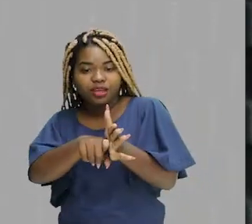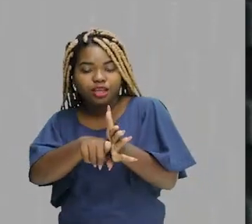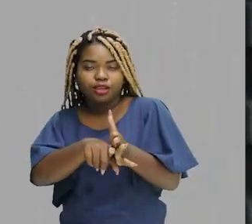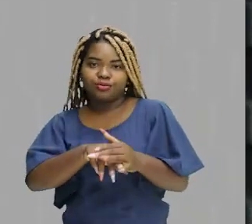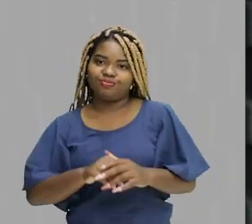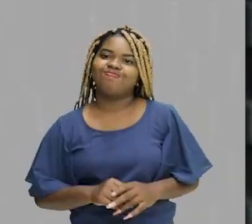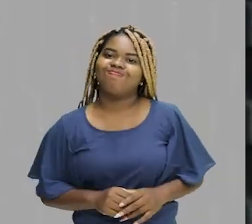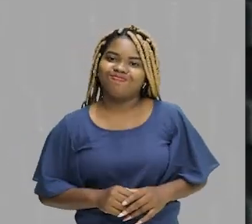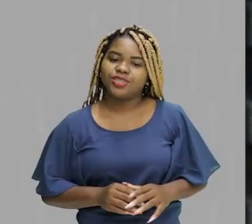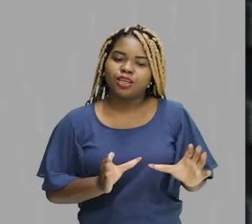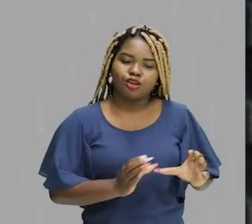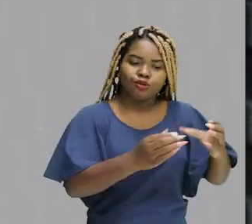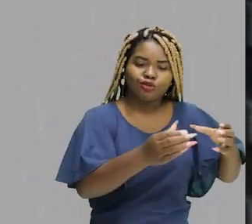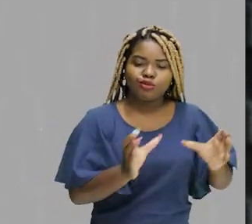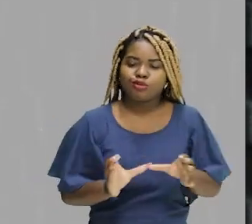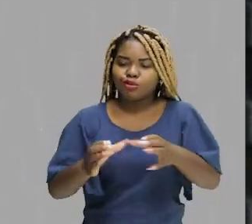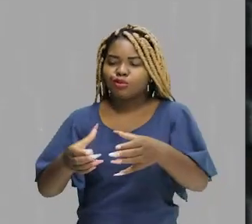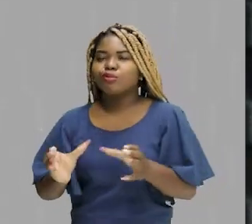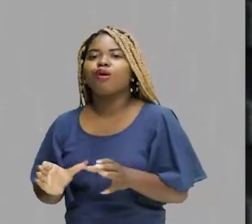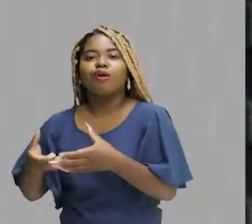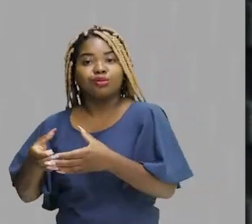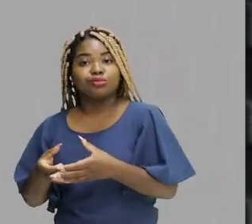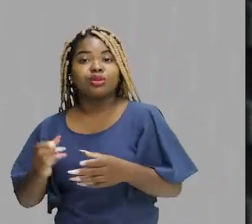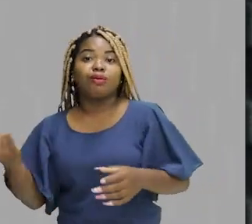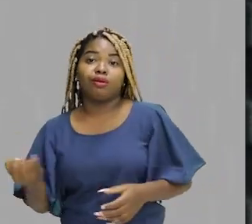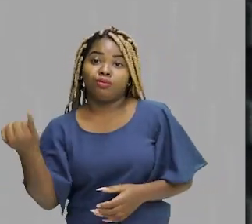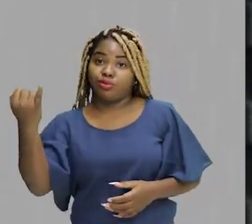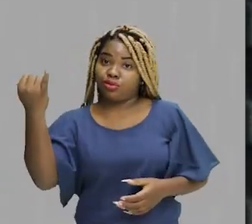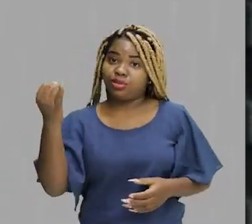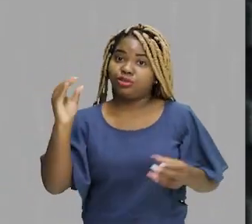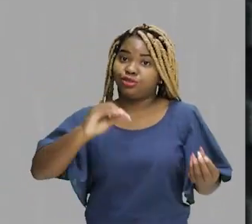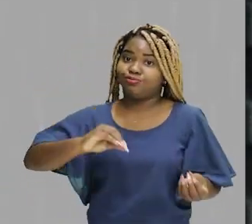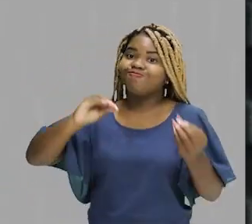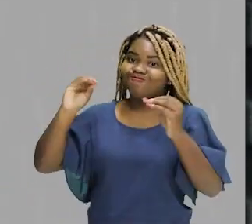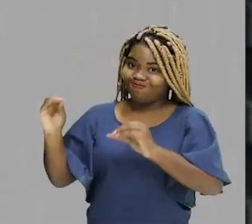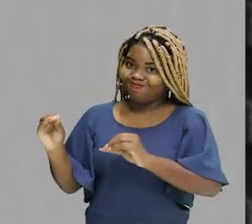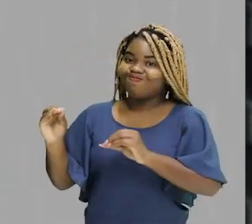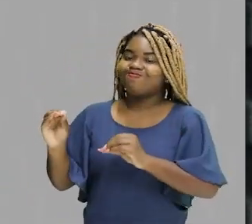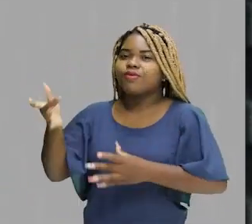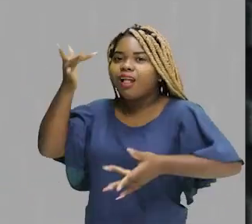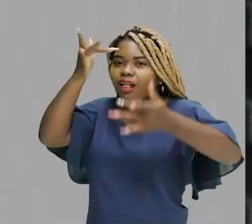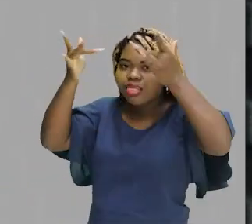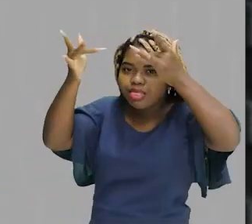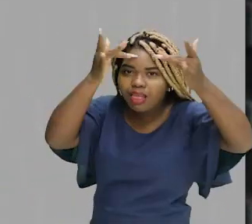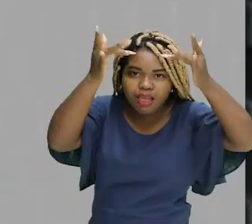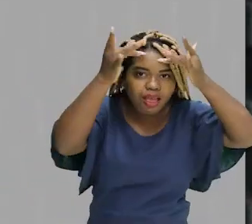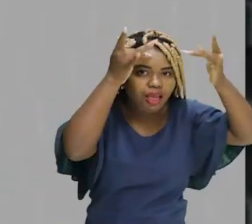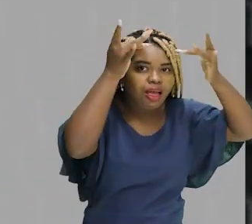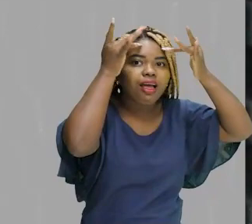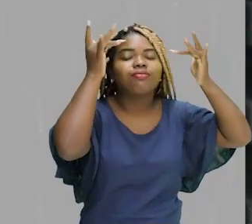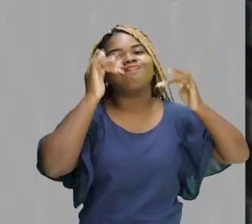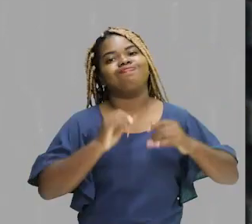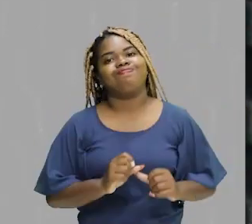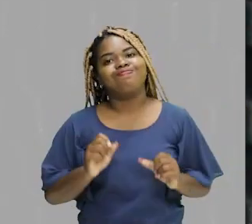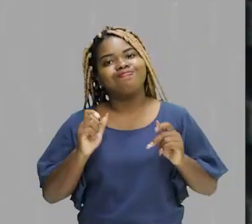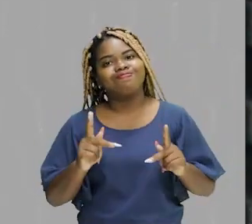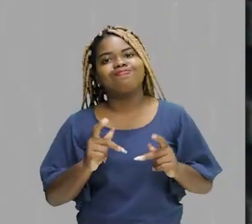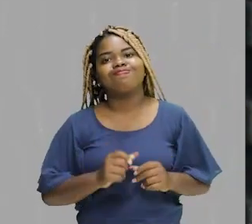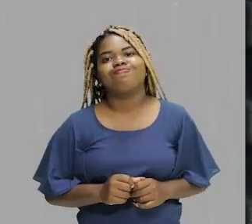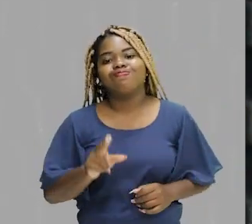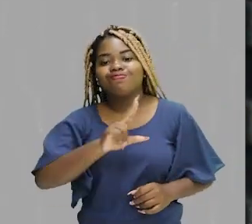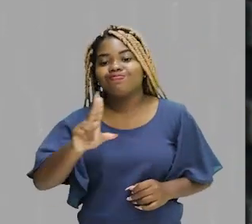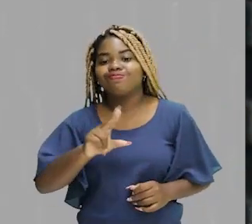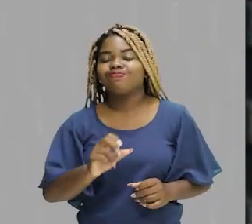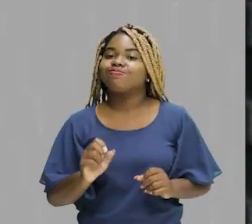fluoreto. Então, é importantíssimo essa tabela de ânions, para poder a gente nomear corretamente os